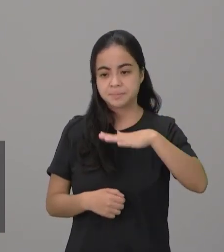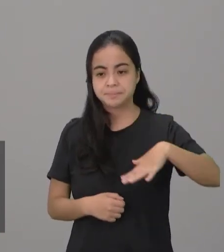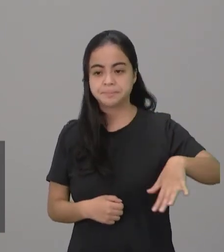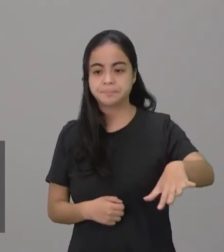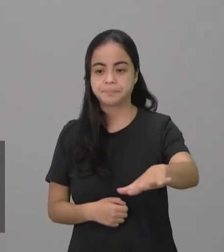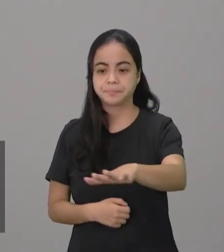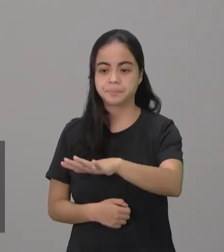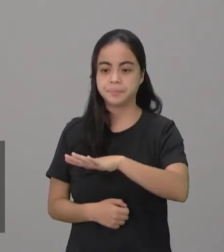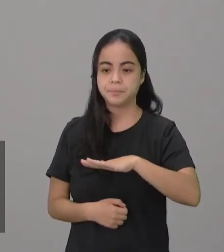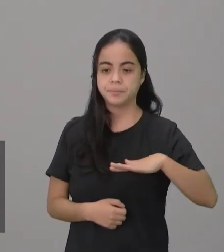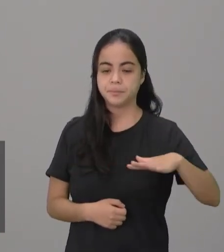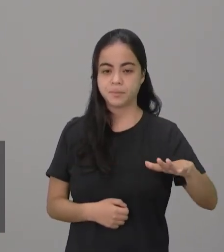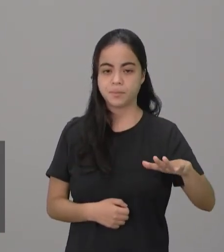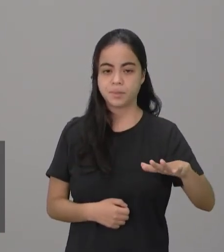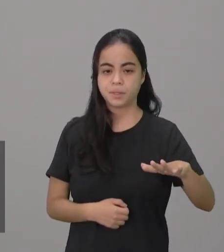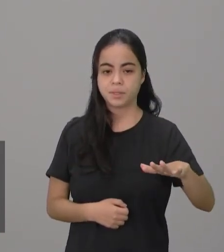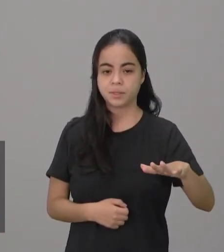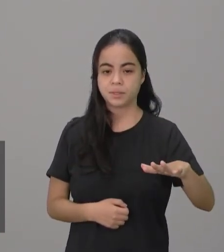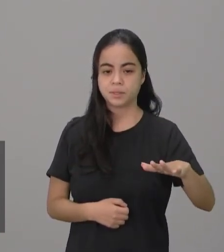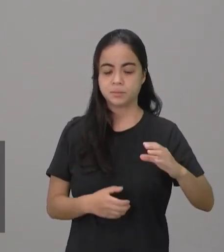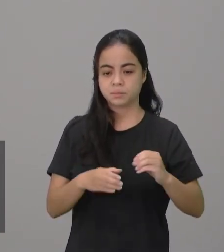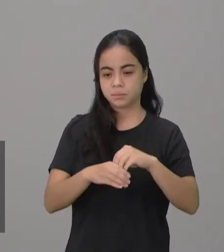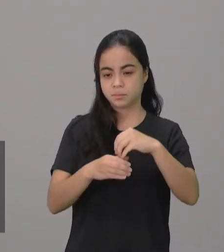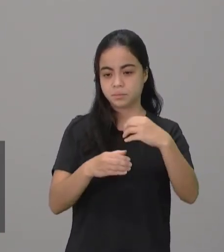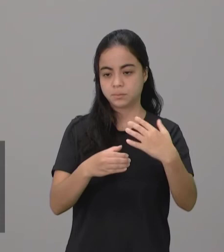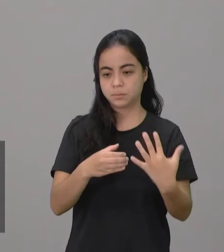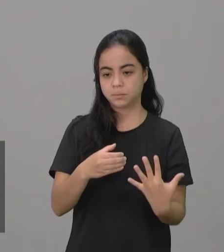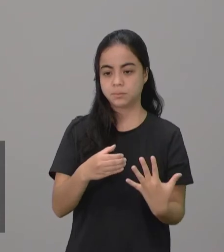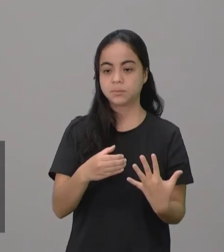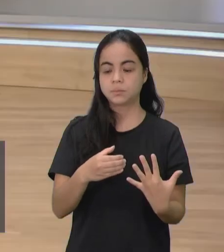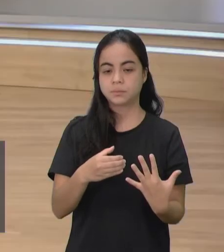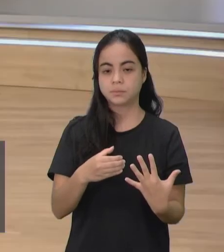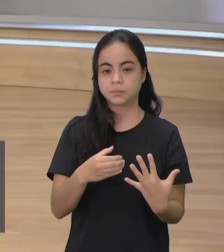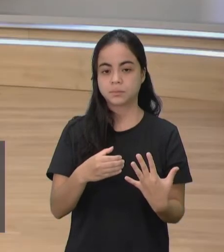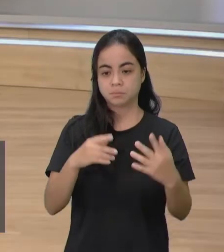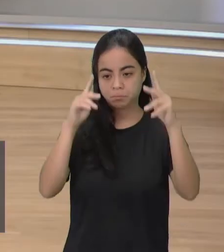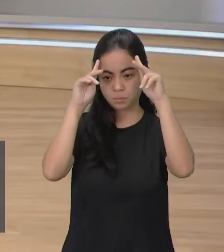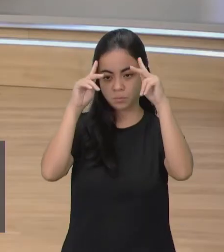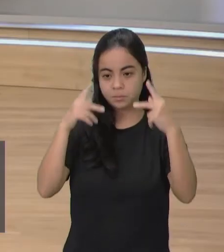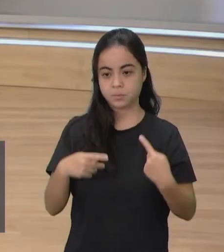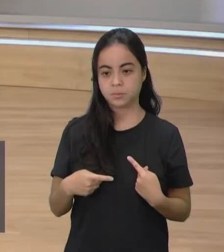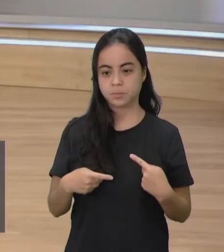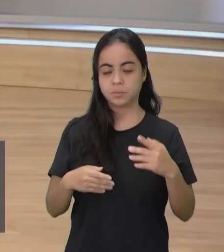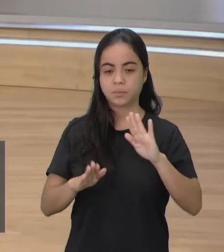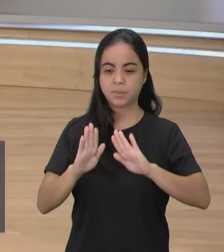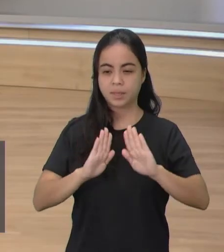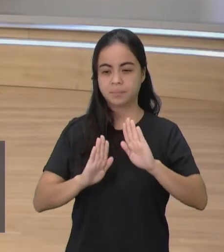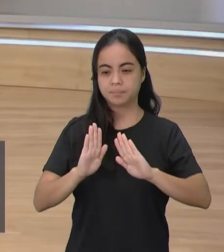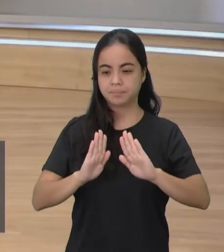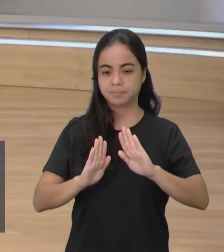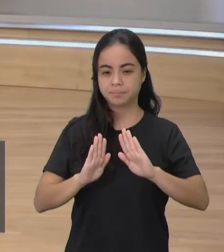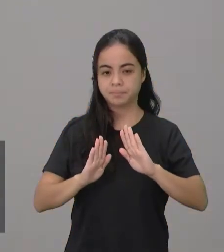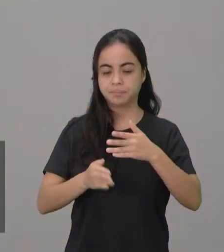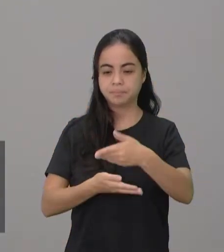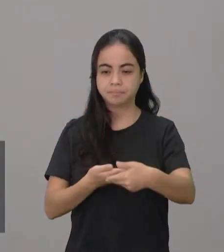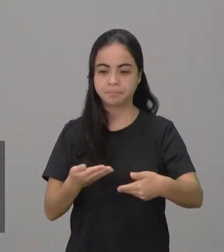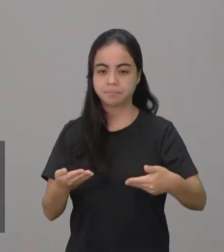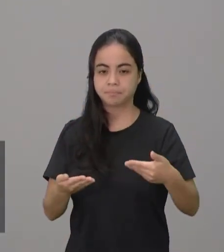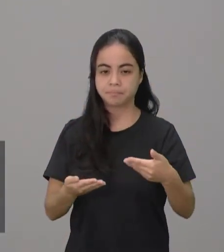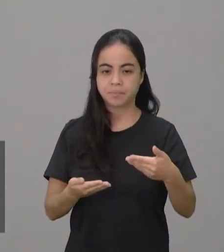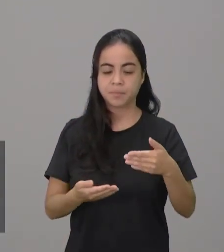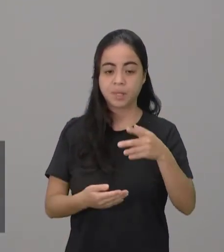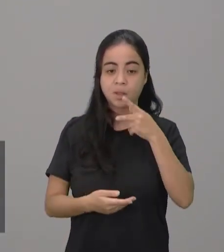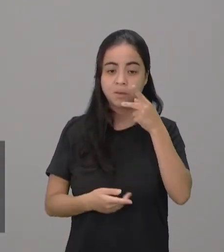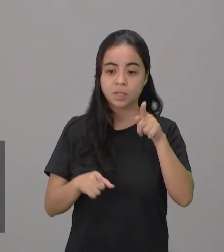campo de características, de propriedades humanas, né? Mas como você falou